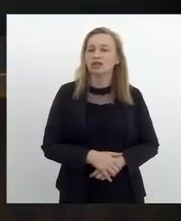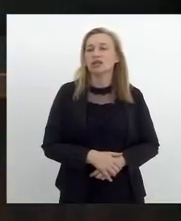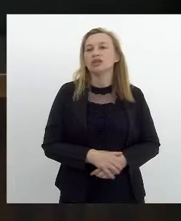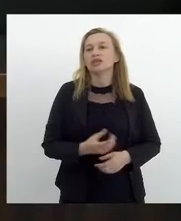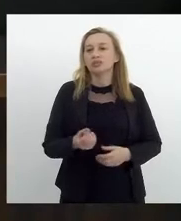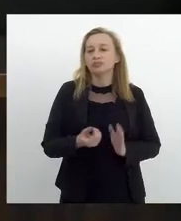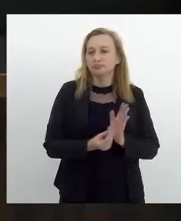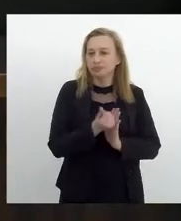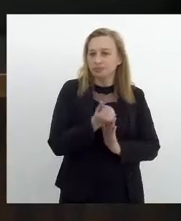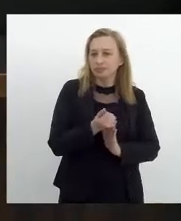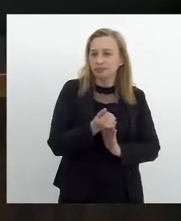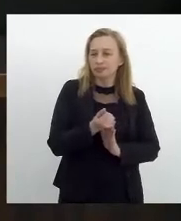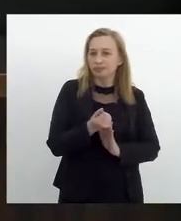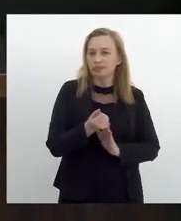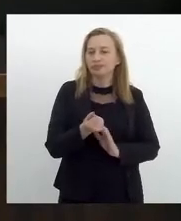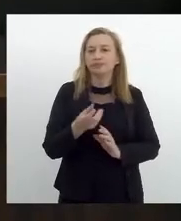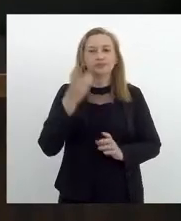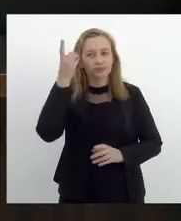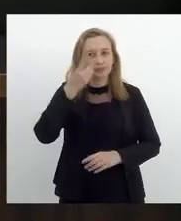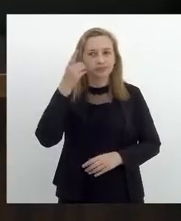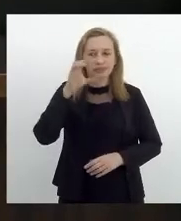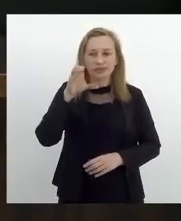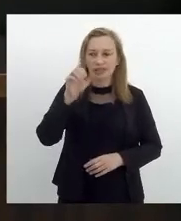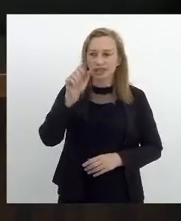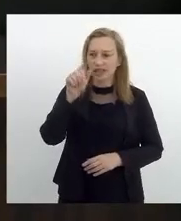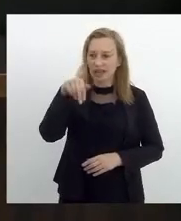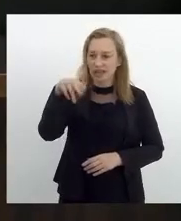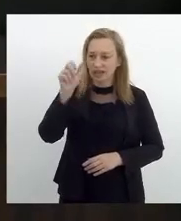Orçamento e Finanças, deputado Márcio Canella.